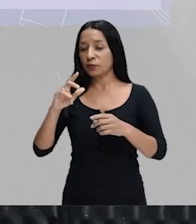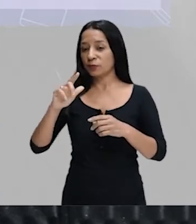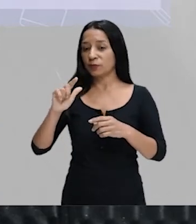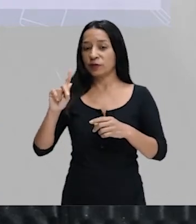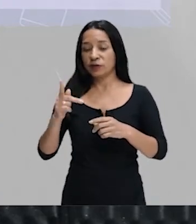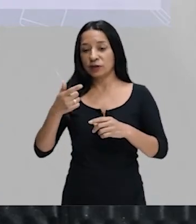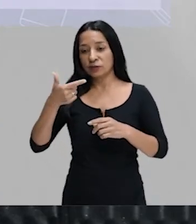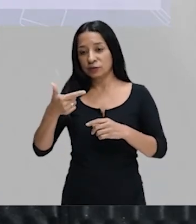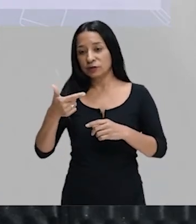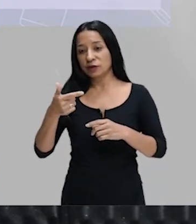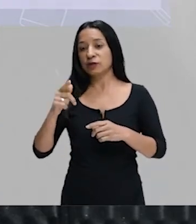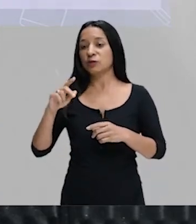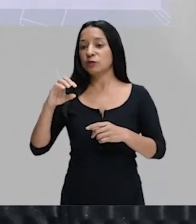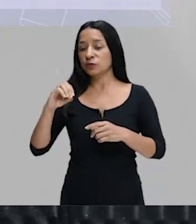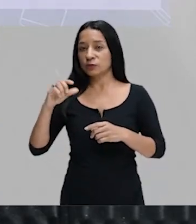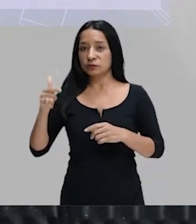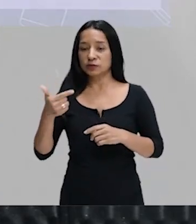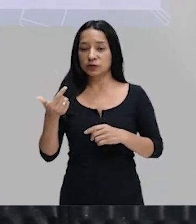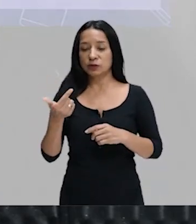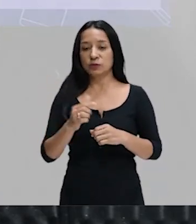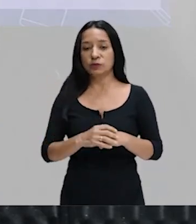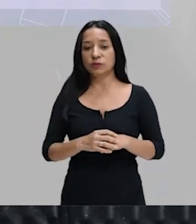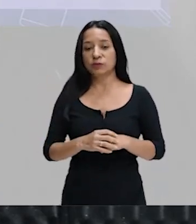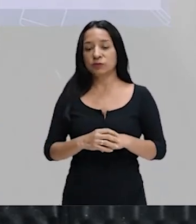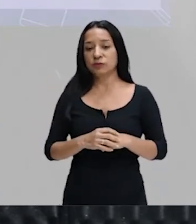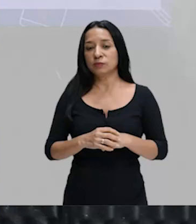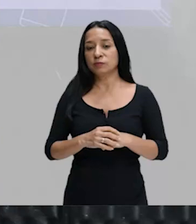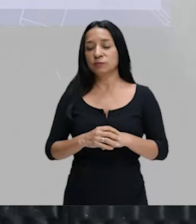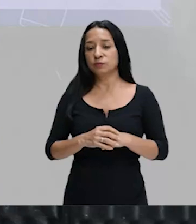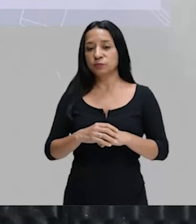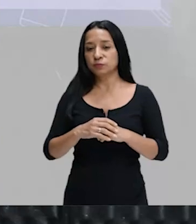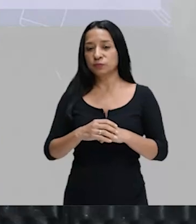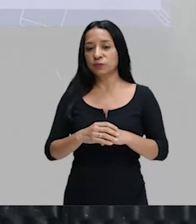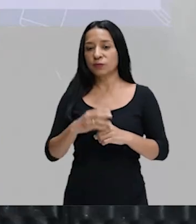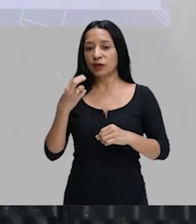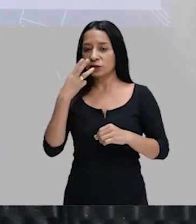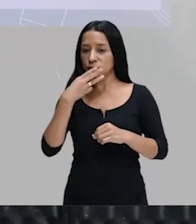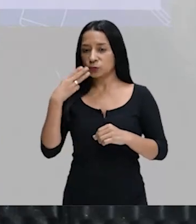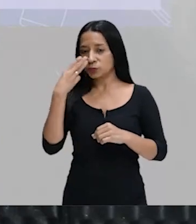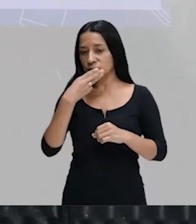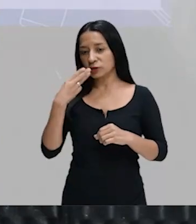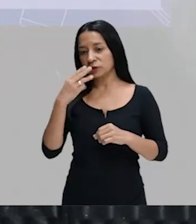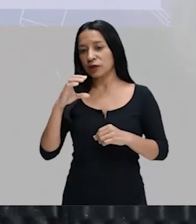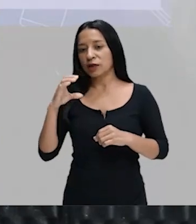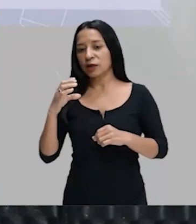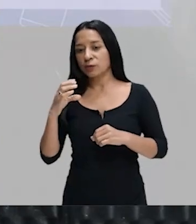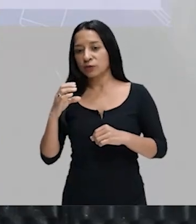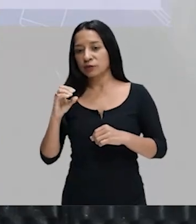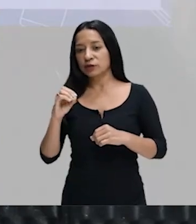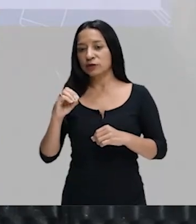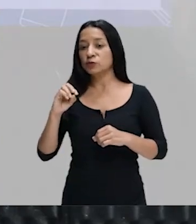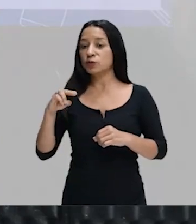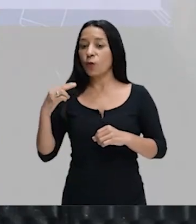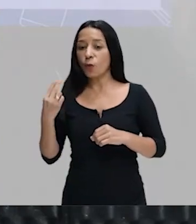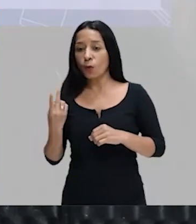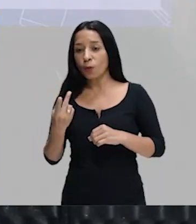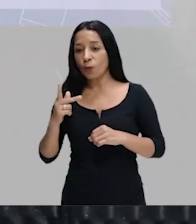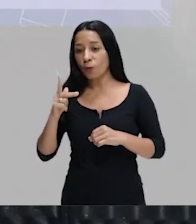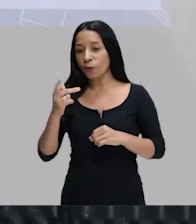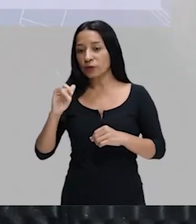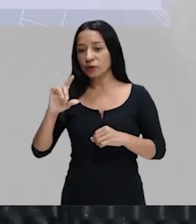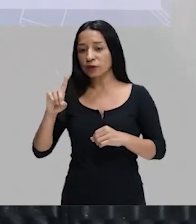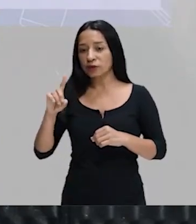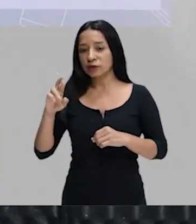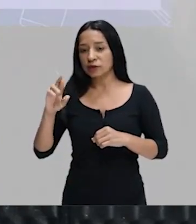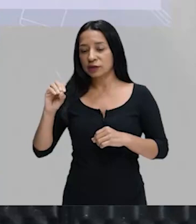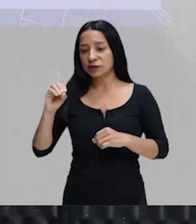e oxigênio. São chamados de açúcares, carboidratos ou hidratos de carbono. Então,